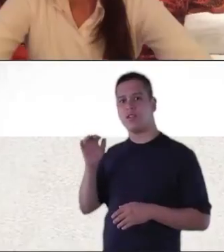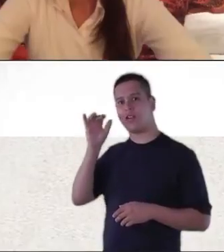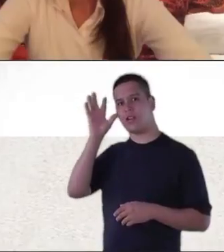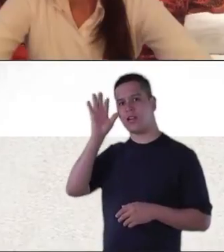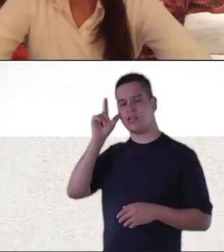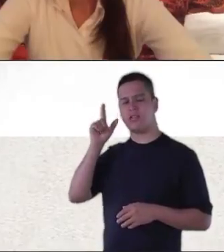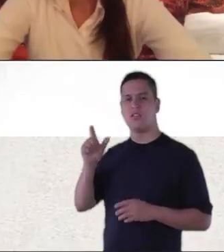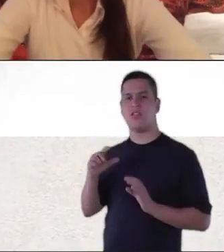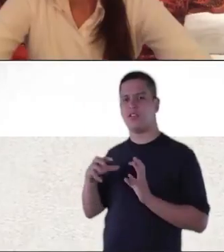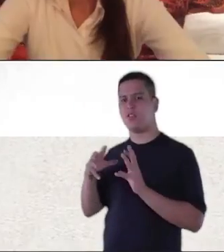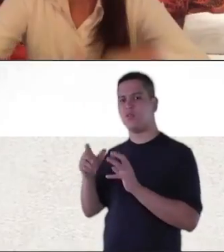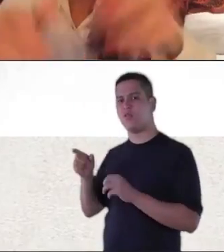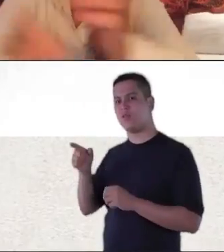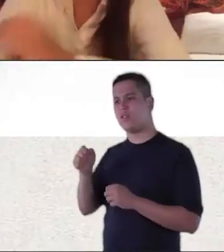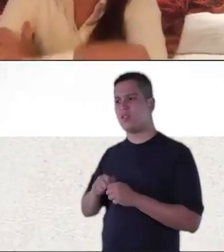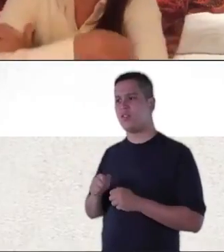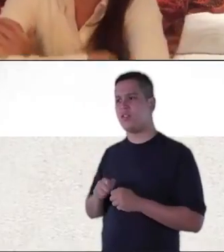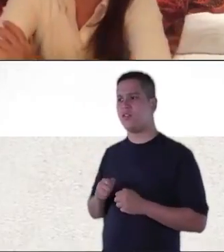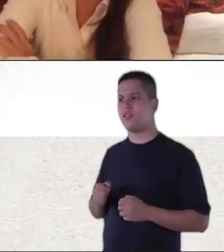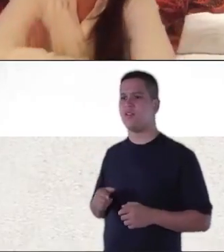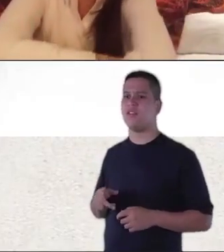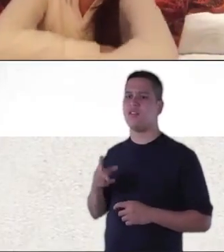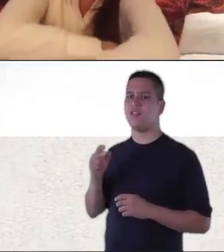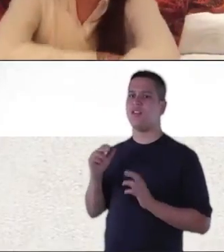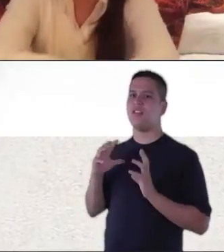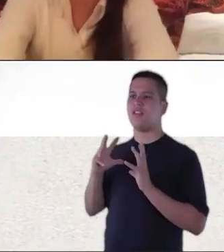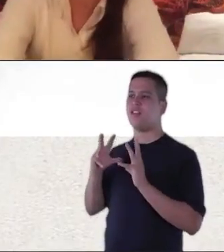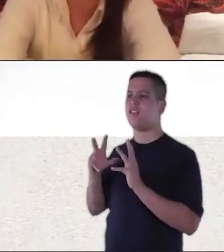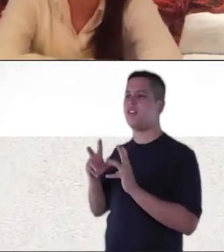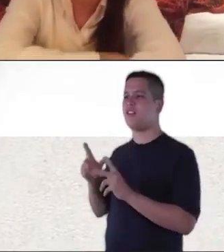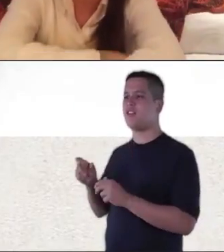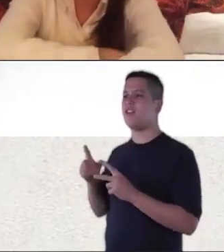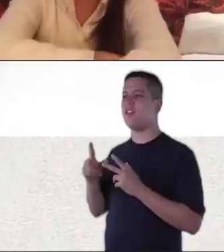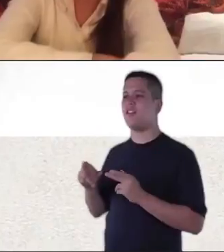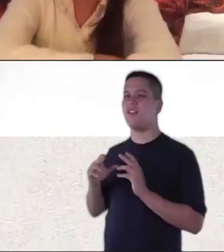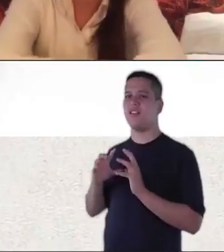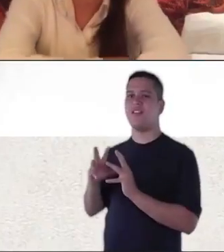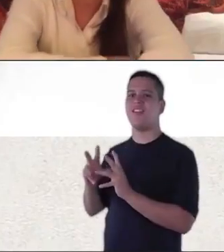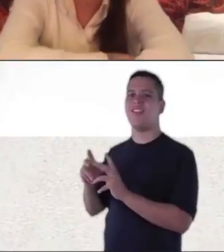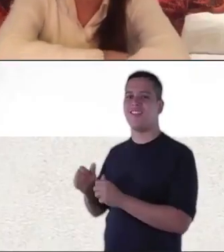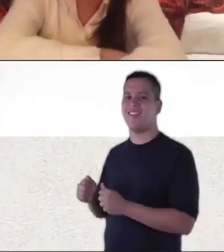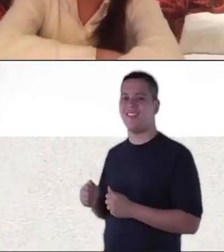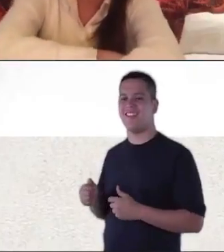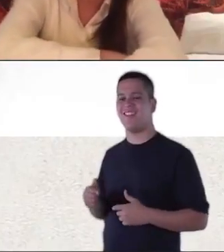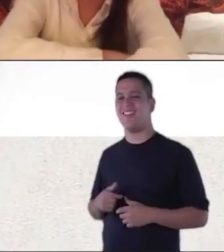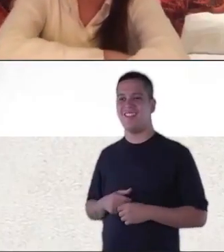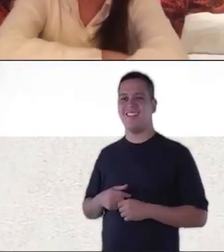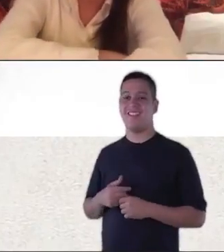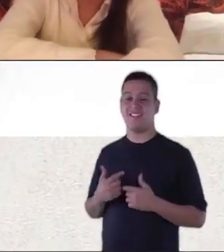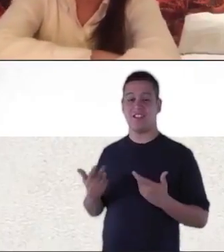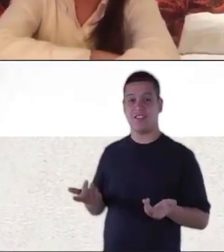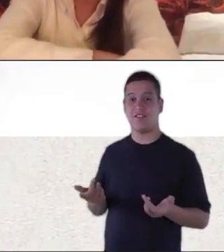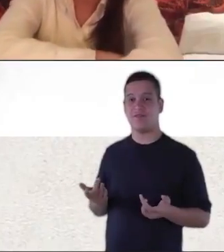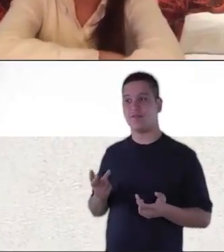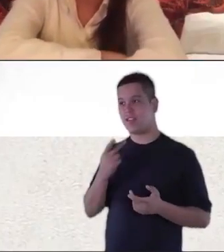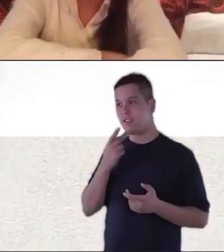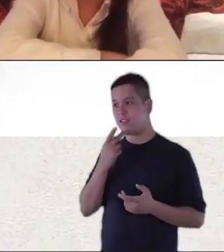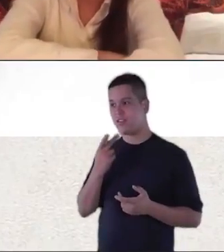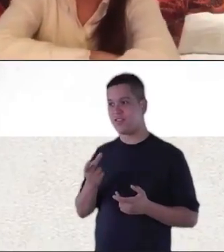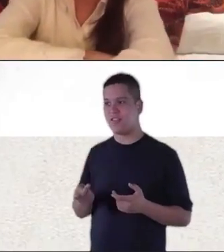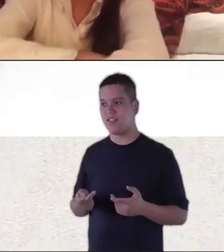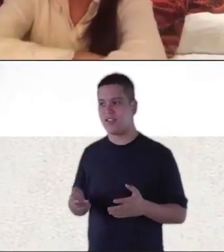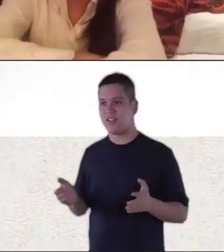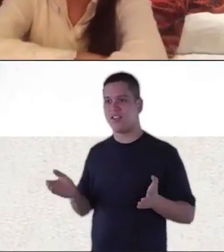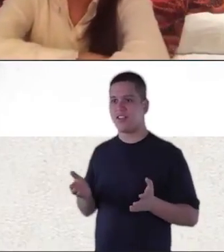ela, como acho que todo mundo... Para, gente. Não. E quando ela começou, inclusive, vou fazer agora a